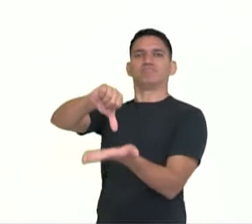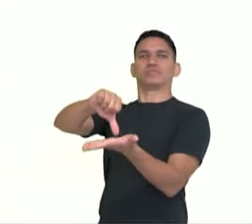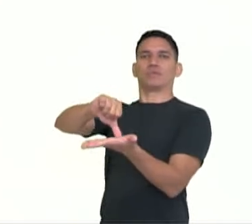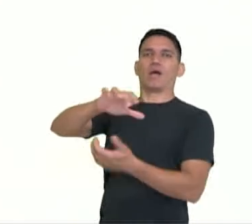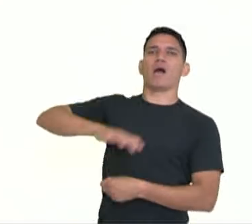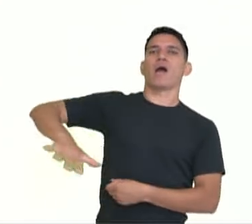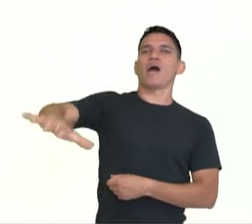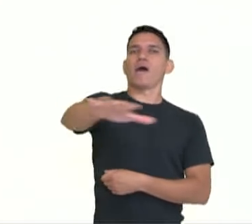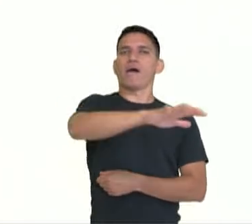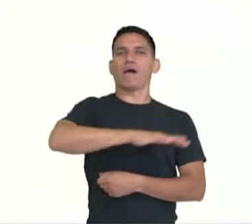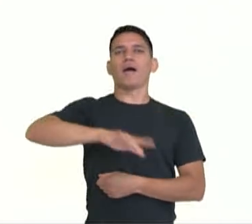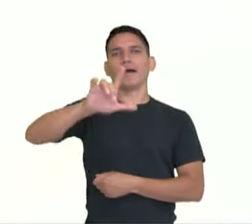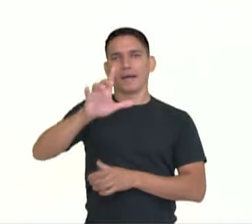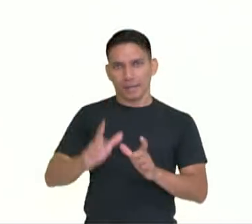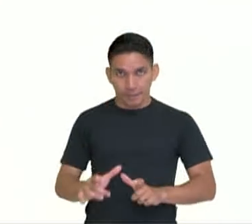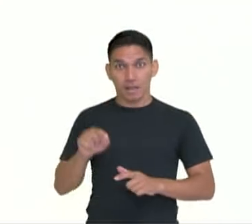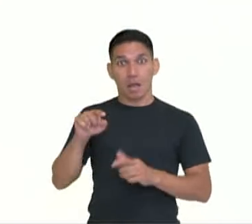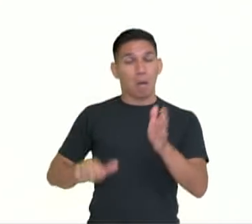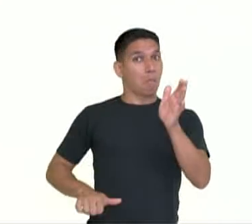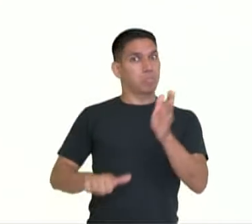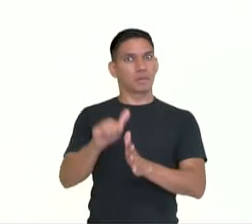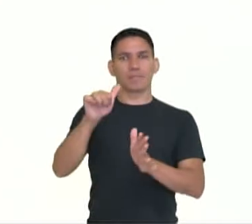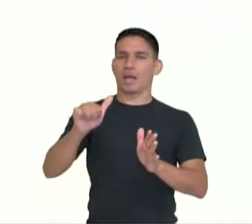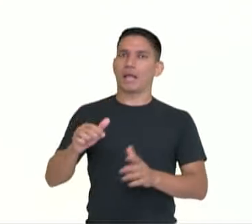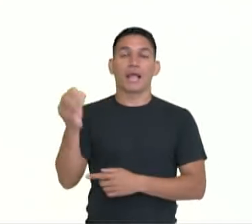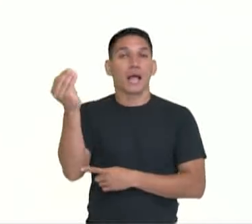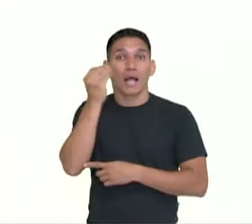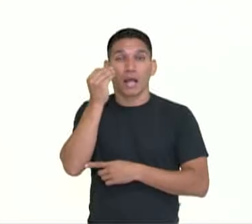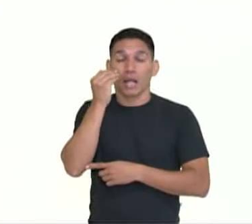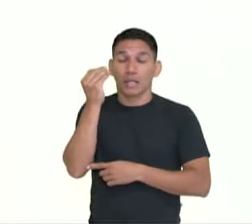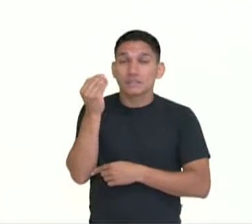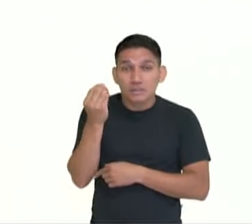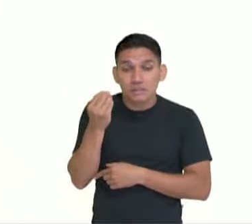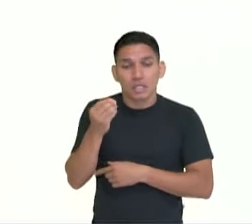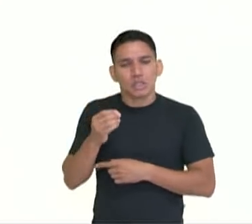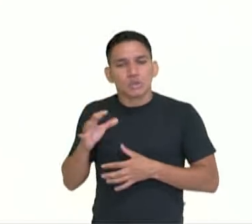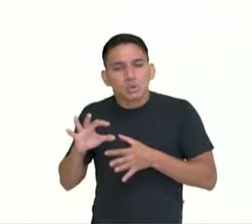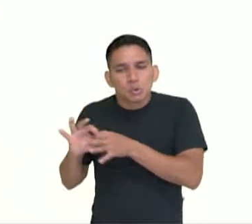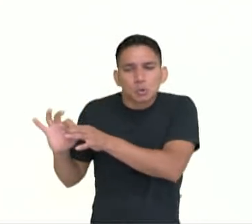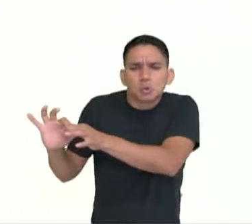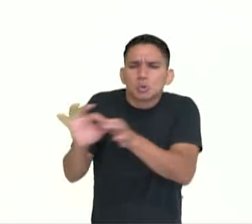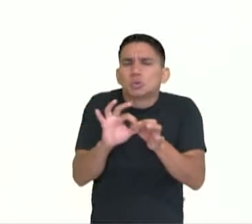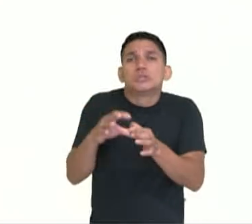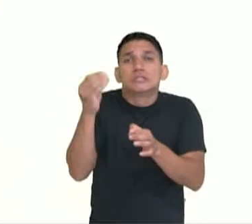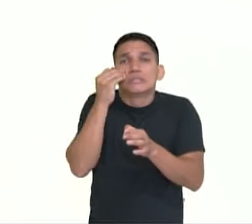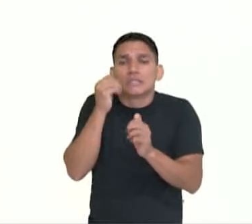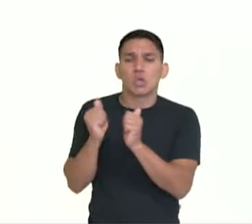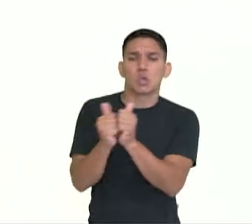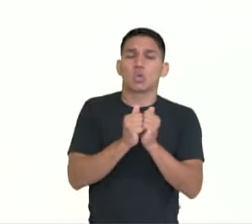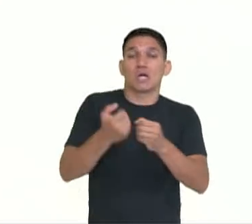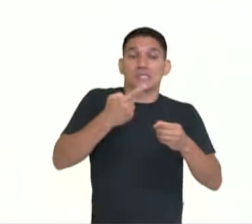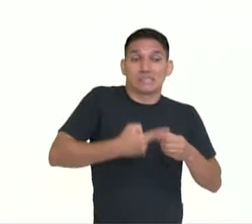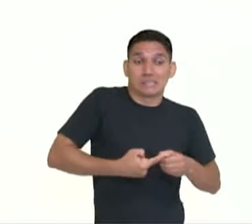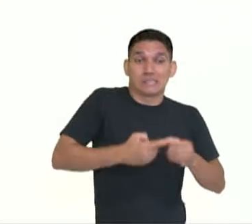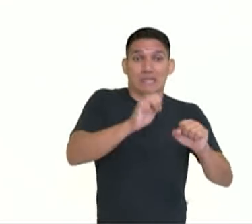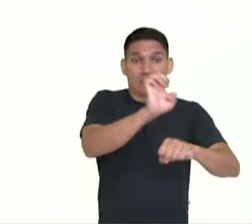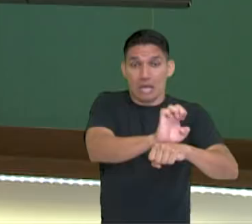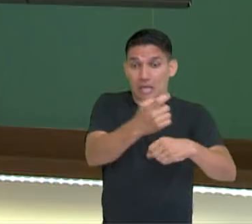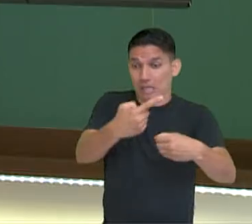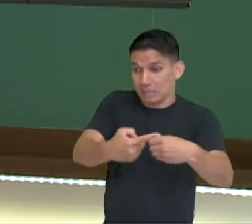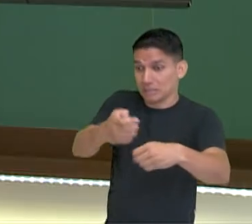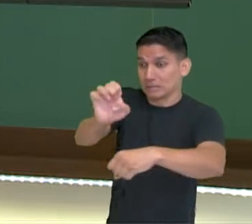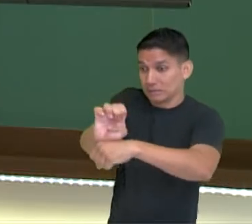o Império Acádio. Essa aqui vai ser a primeira grande tentativa que você vai ter de unificar as cidades e estados da